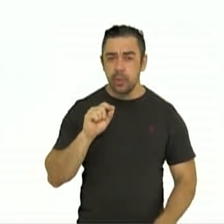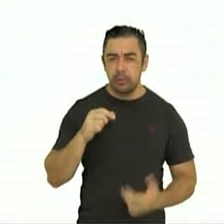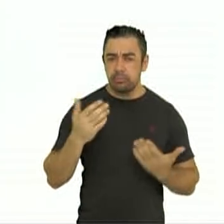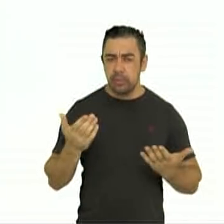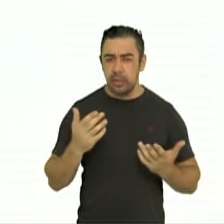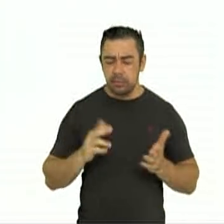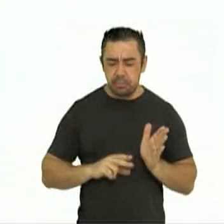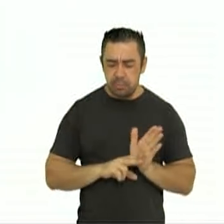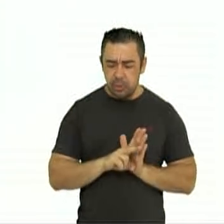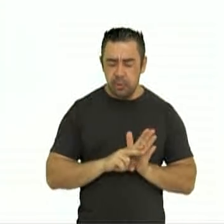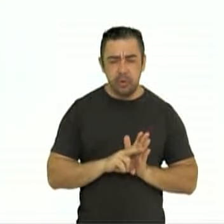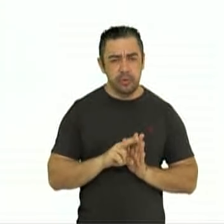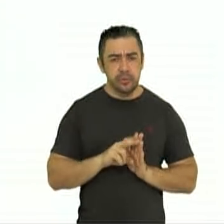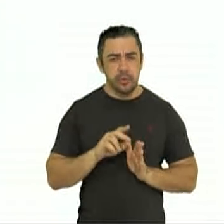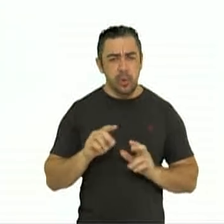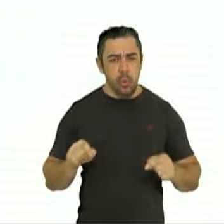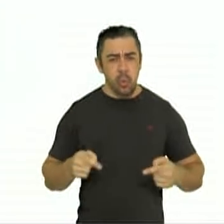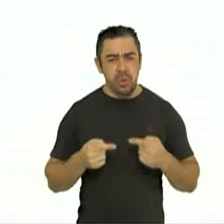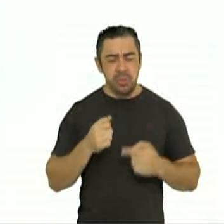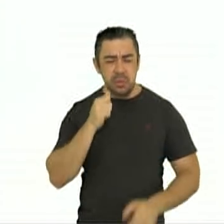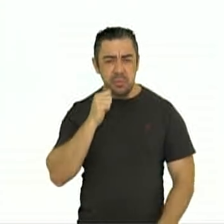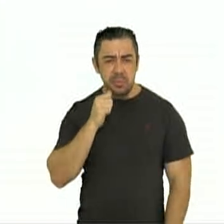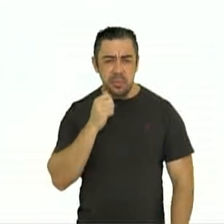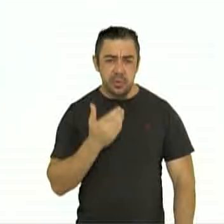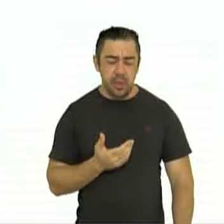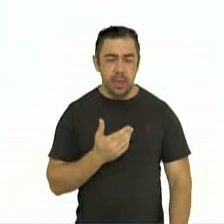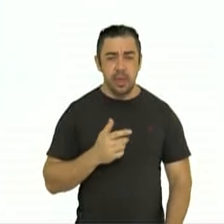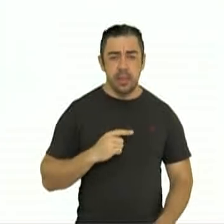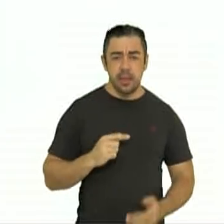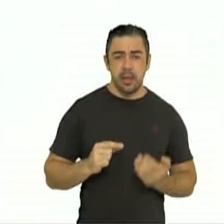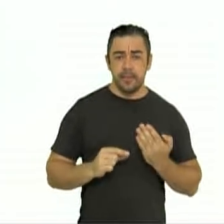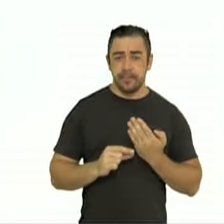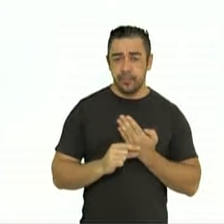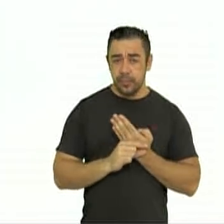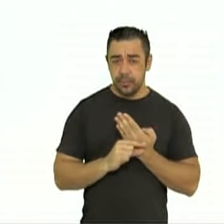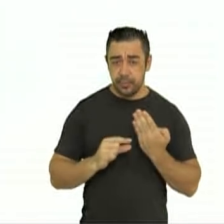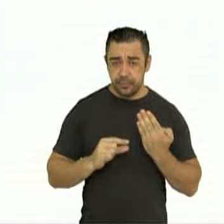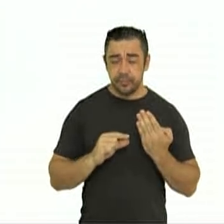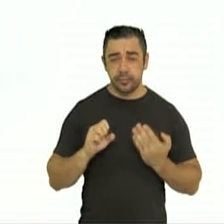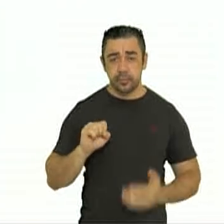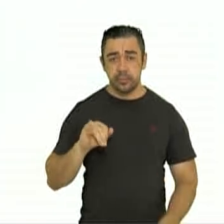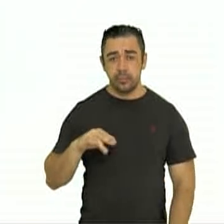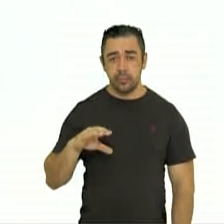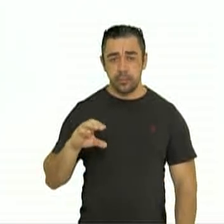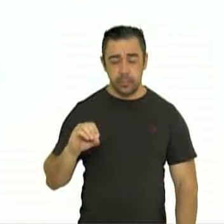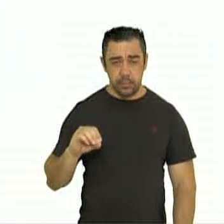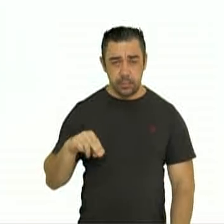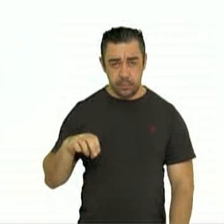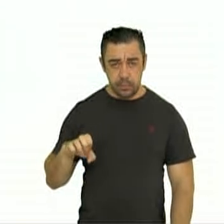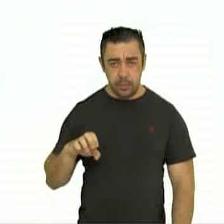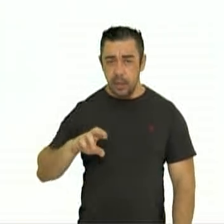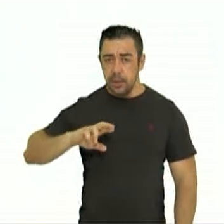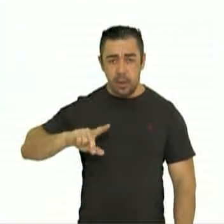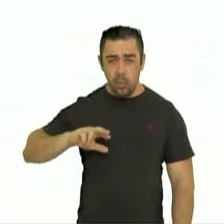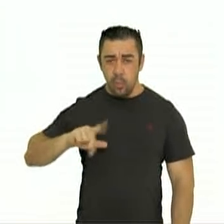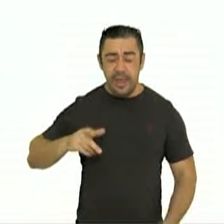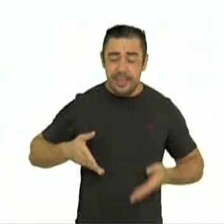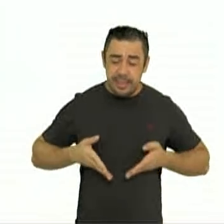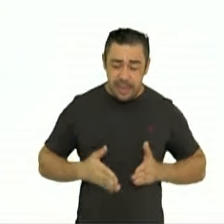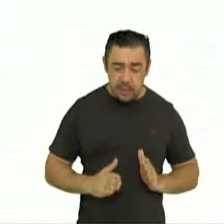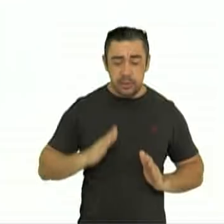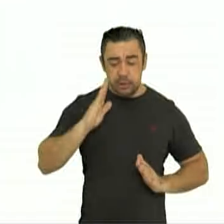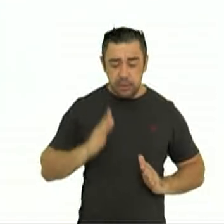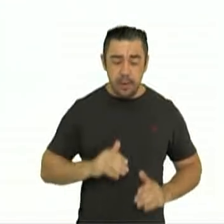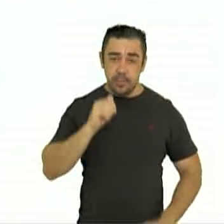mulheres, contrariando a célebre frase de Simone de Beauvoir: não se nasce mulher, torna-se mulher.